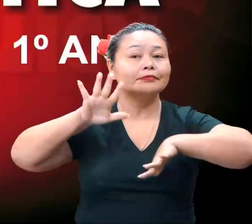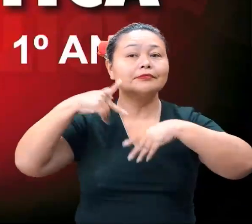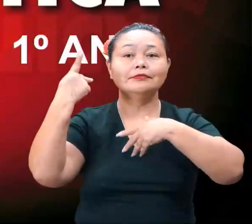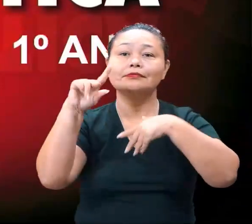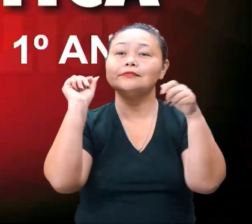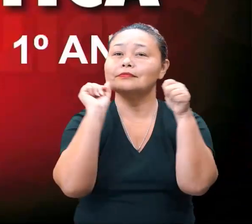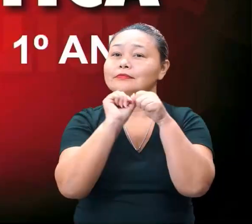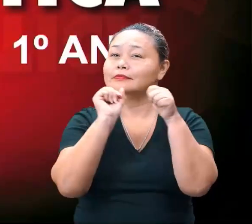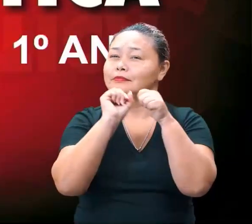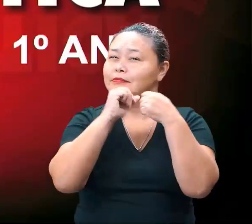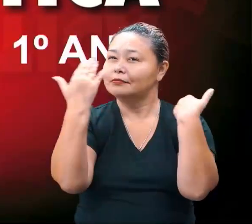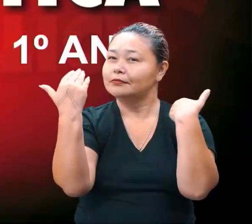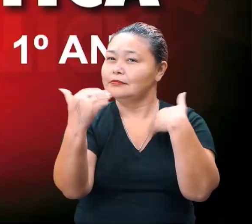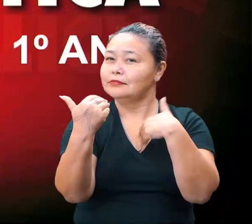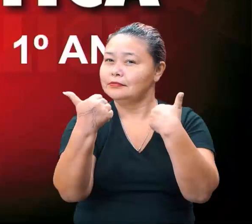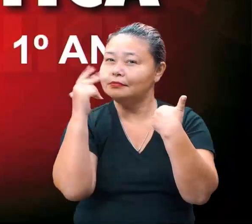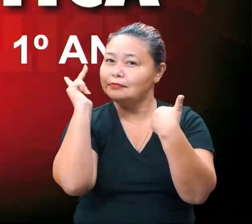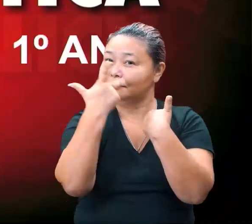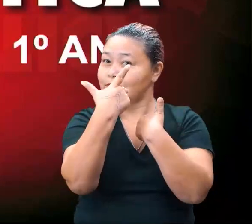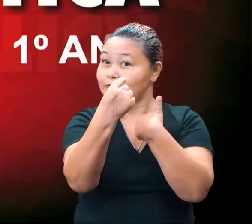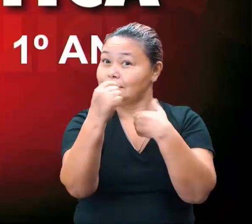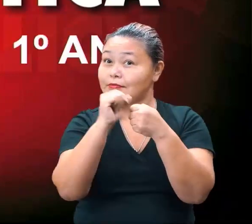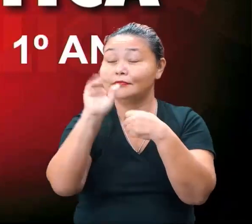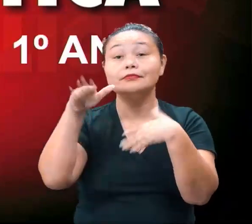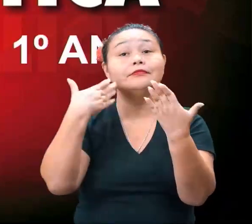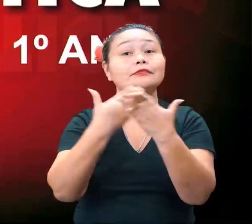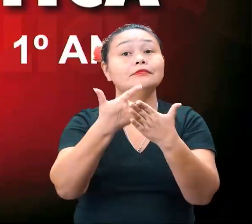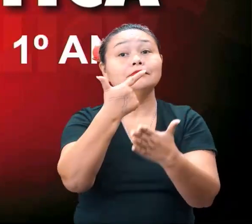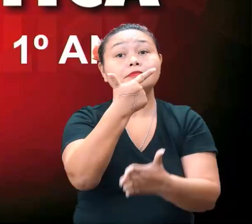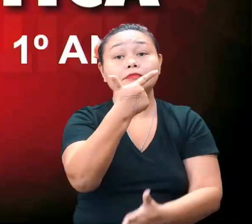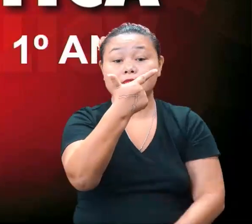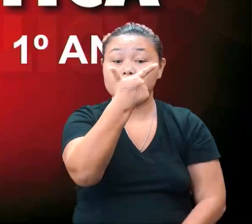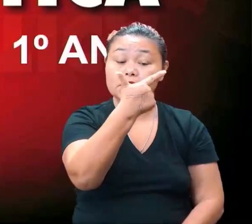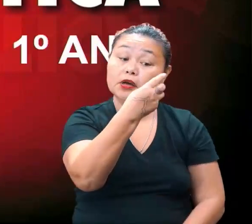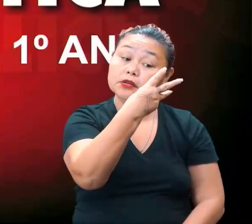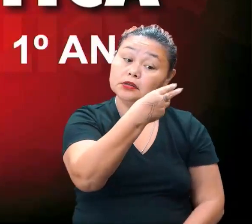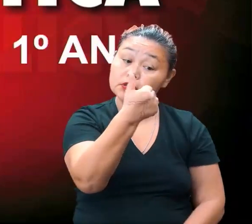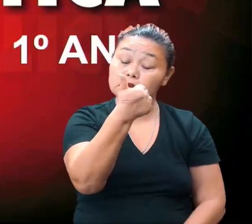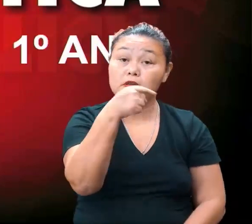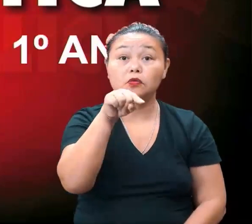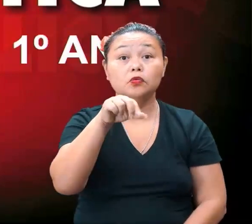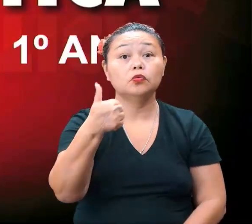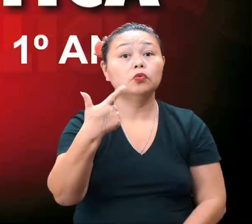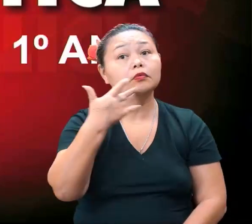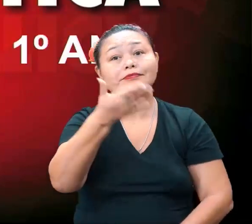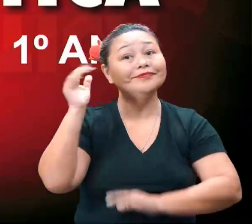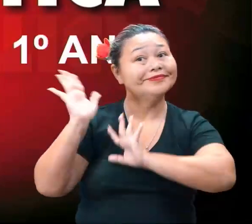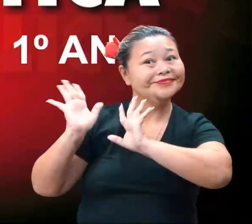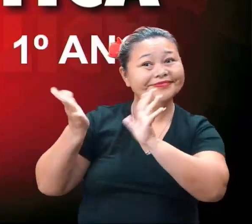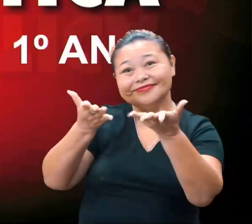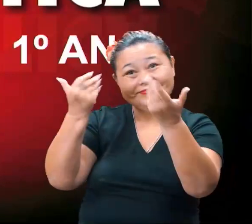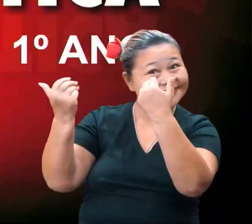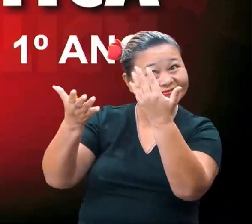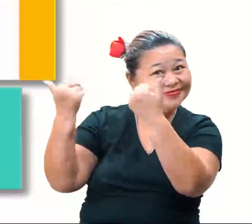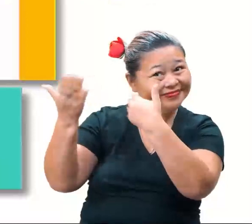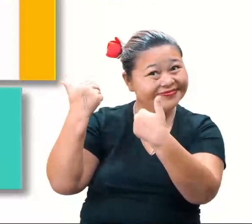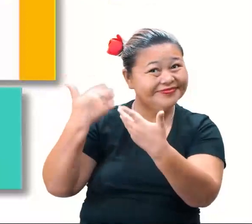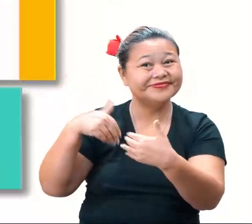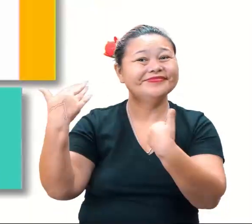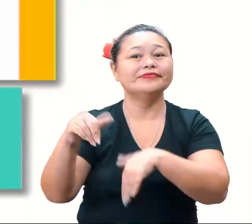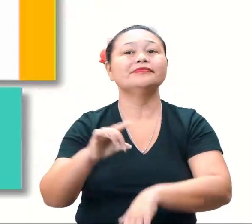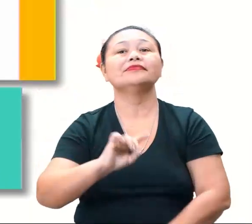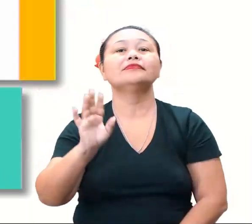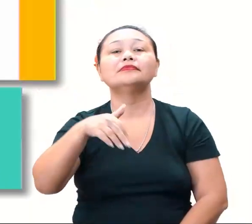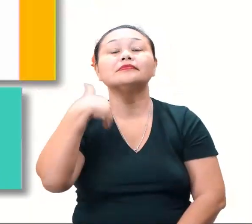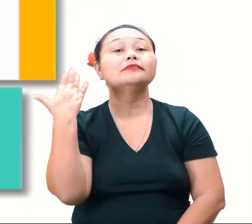uma avaliação de sucesso. Na aula 31.1, a gente vem junto. Professora Adelina, bora para avaliação? Vamos ver? Vamos